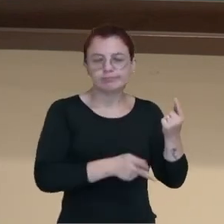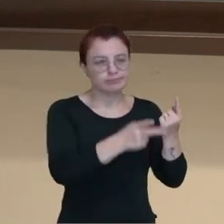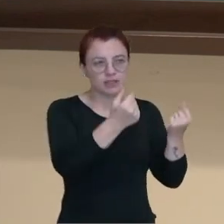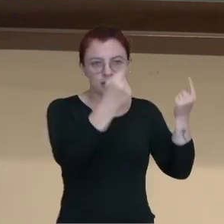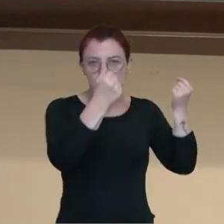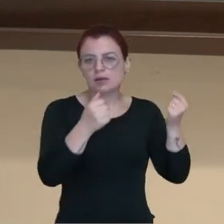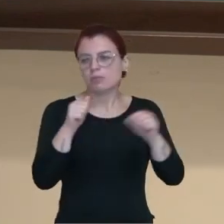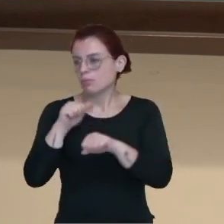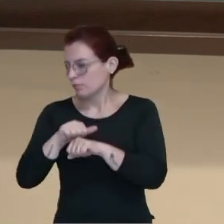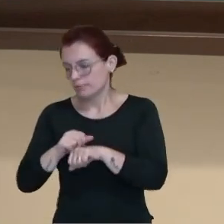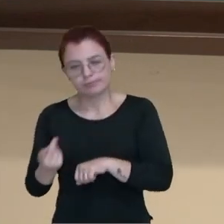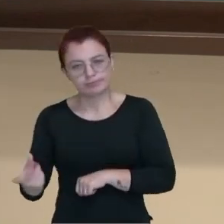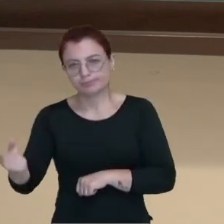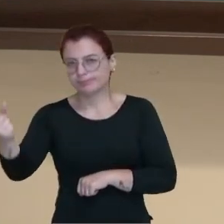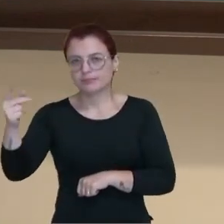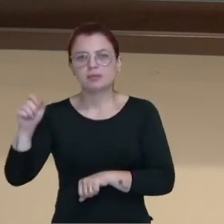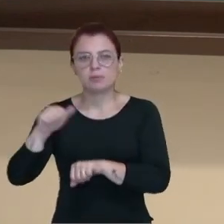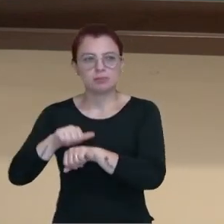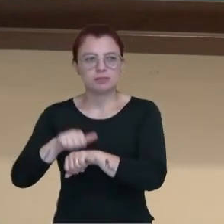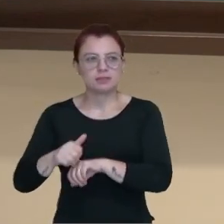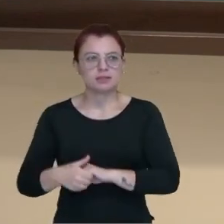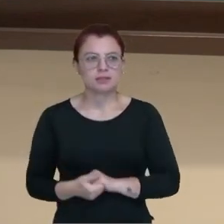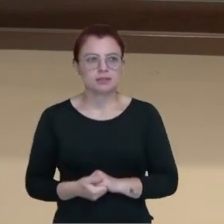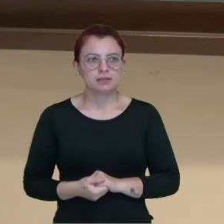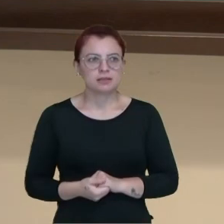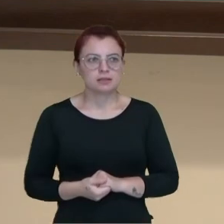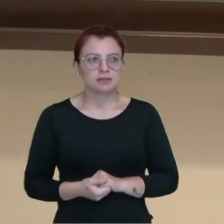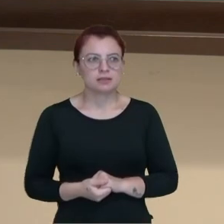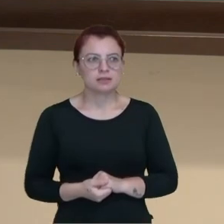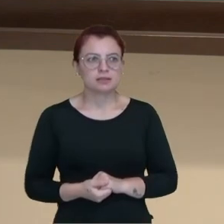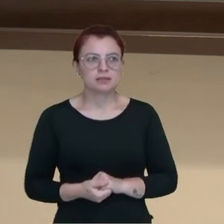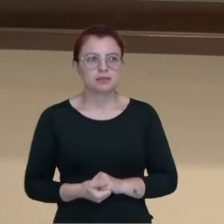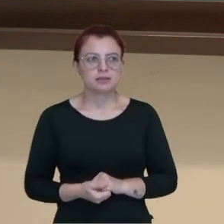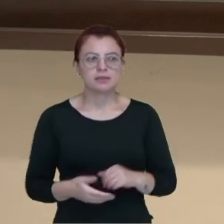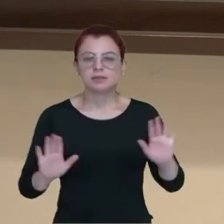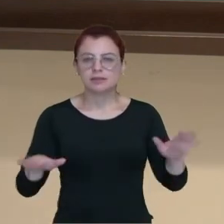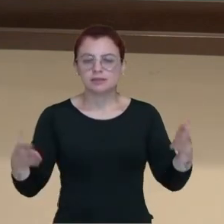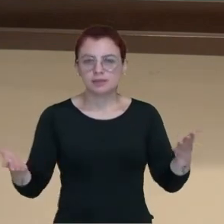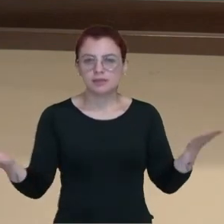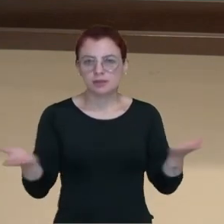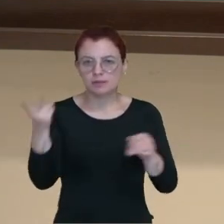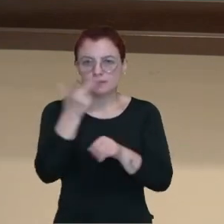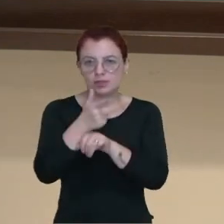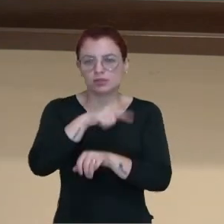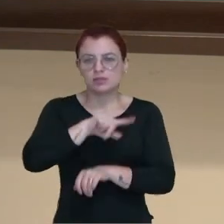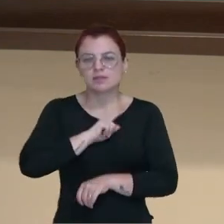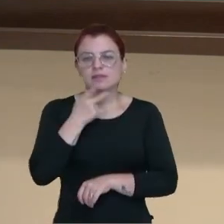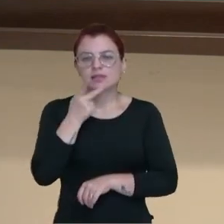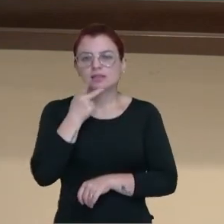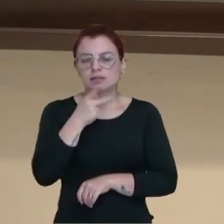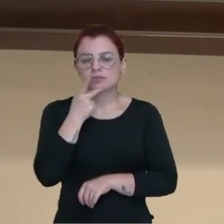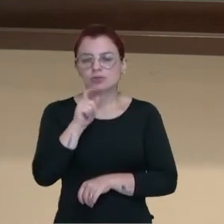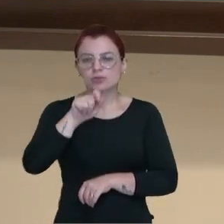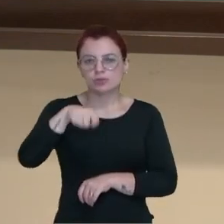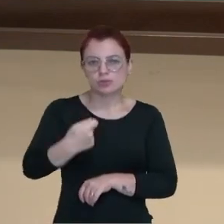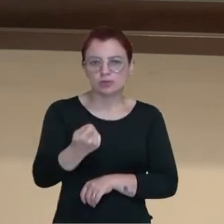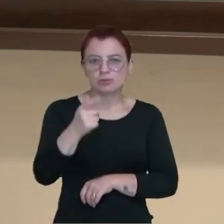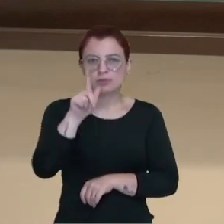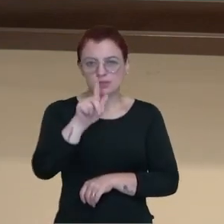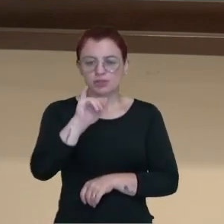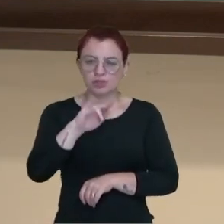quem é muito pobre continua sendo muito pobre. Ok? Então, pessoal, nesse vídeo nós falamos um pouquinho